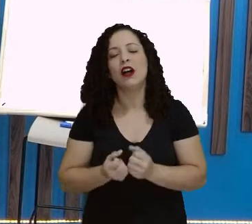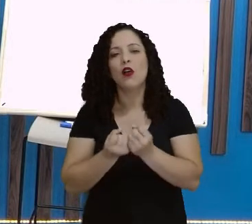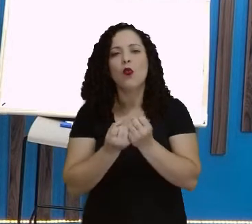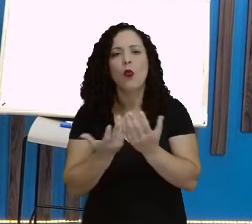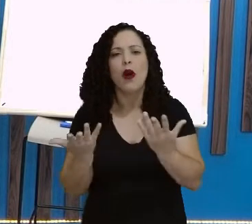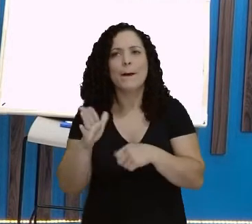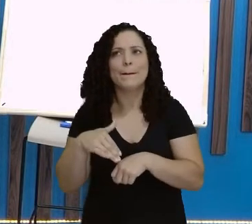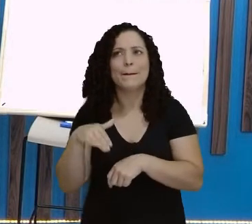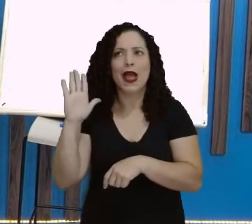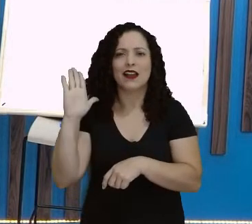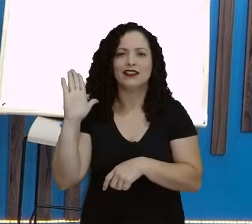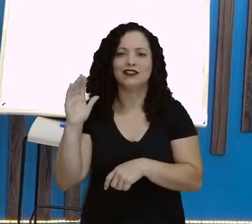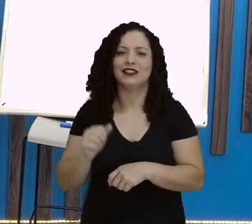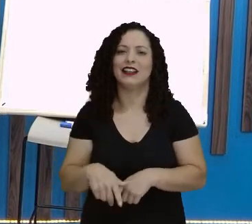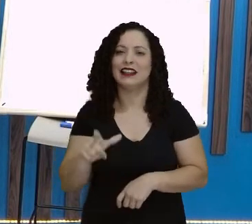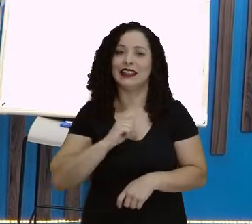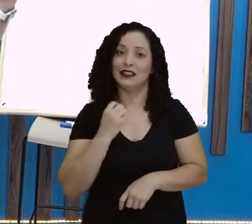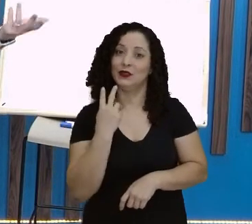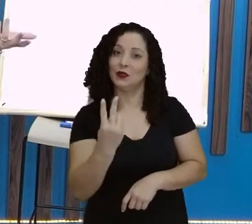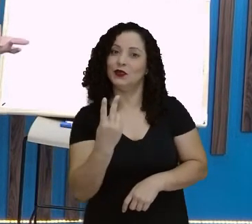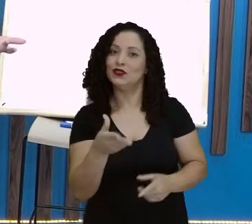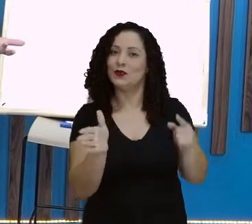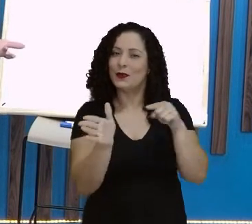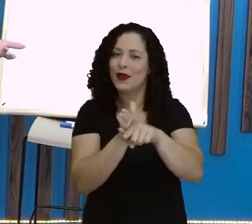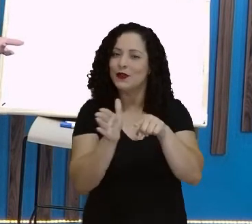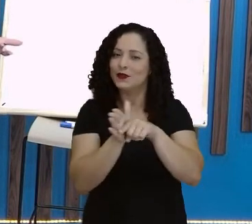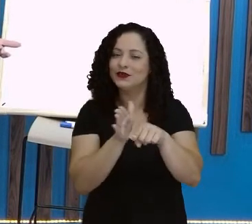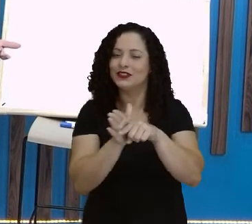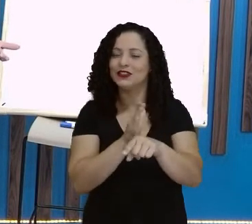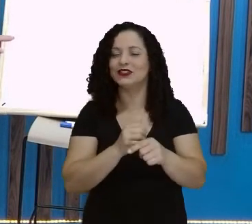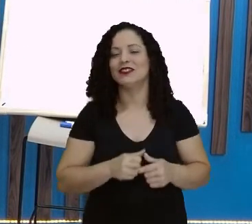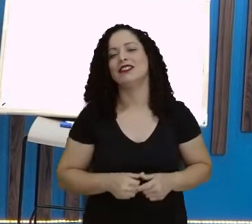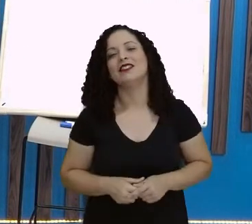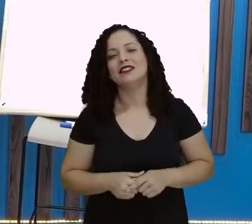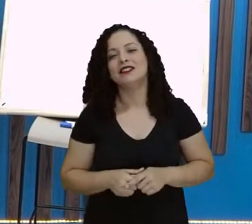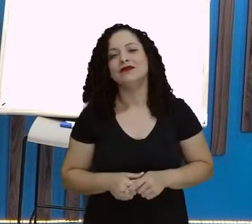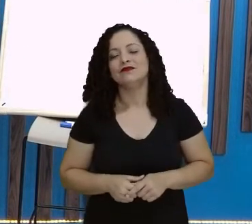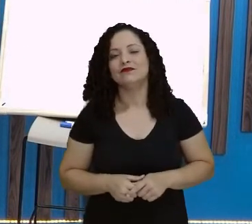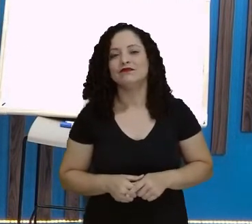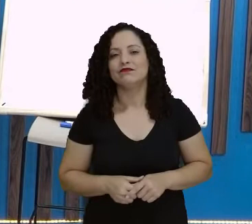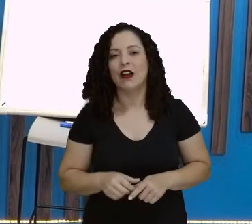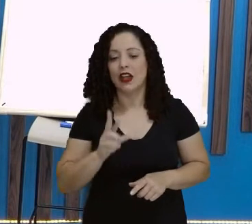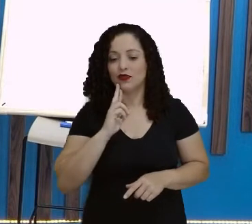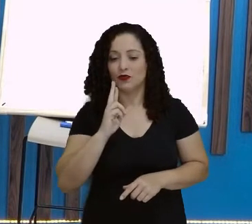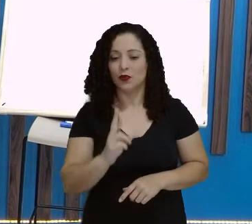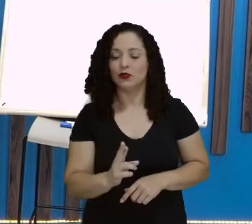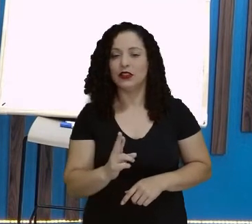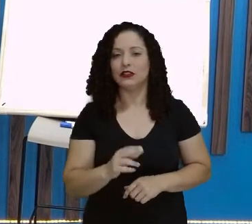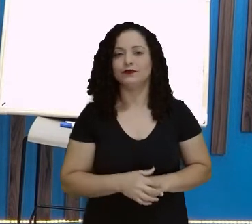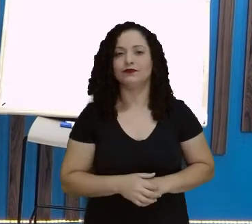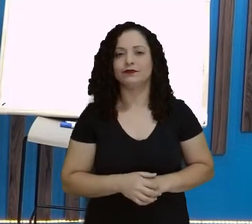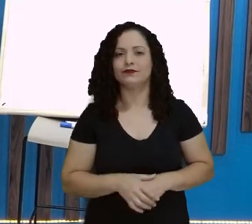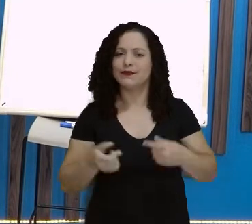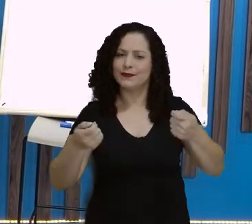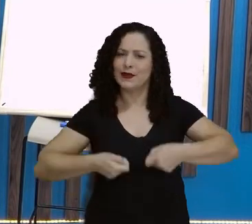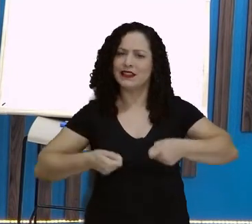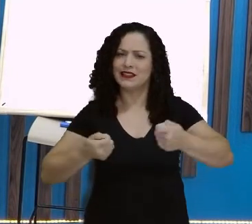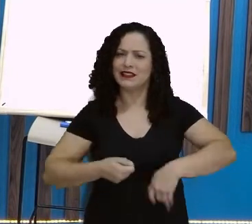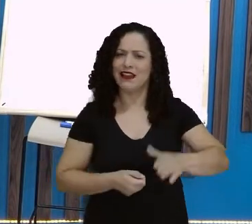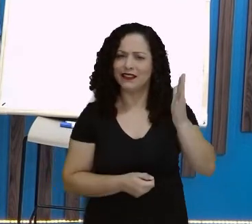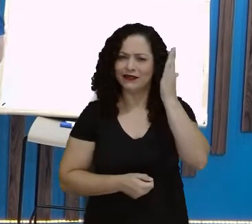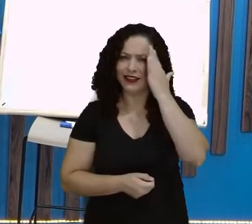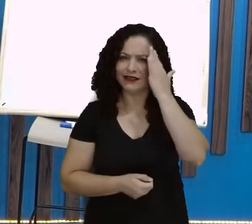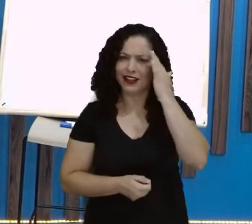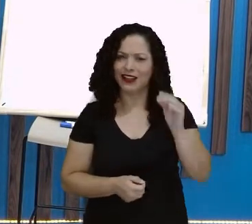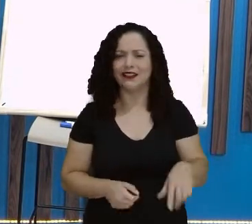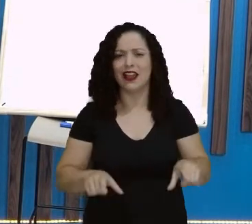esse probleminha aí tem duas perguntas a serem resolvidas, tá certo? A ser respondida. Só que a gente precisa interpretar o problema,